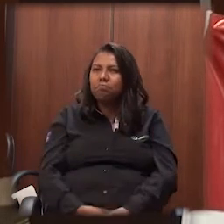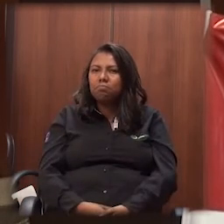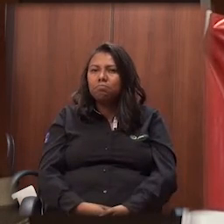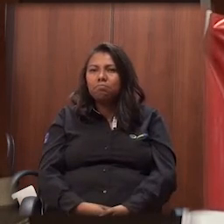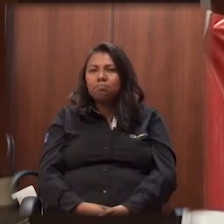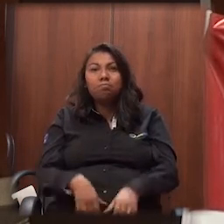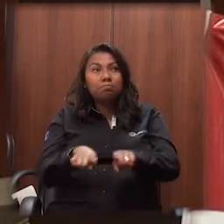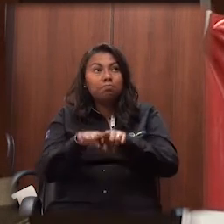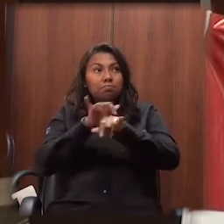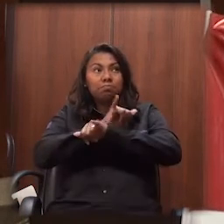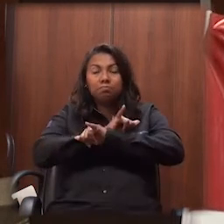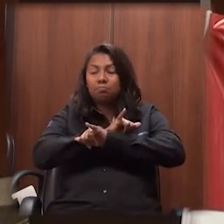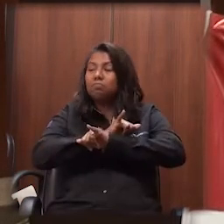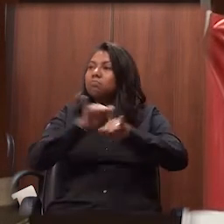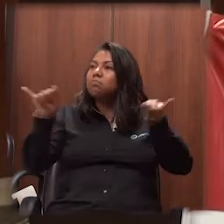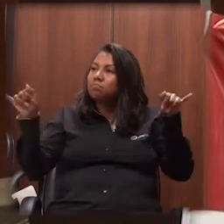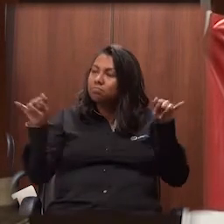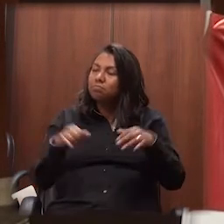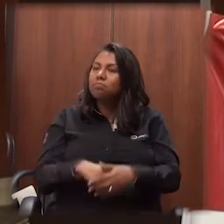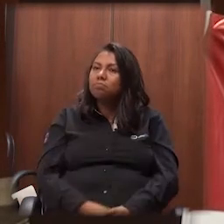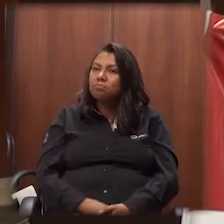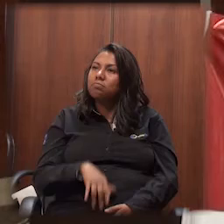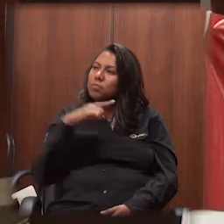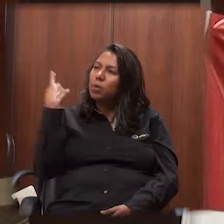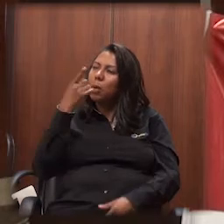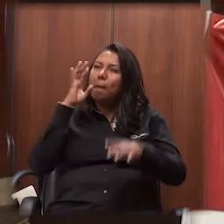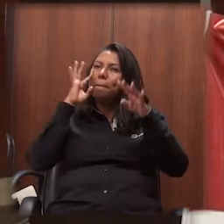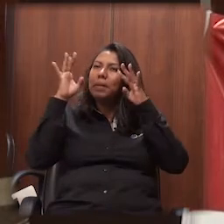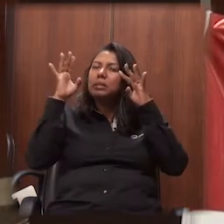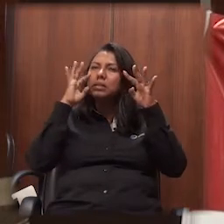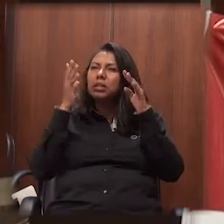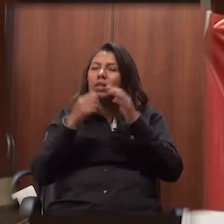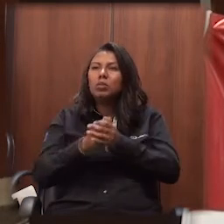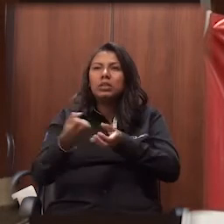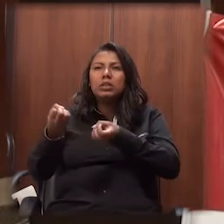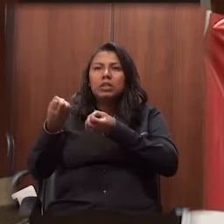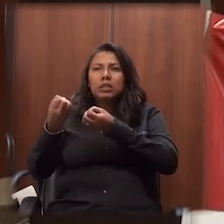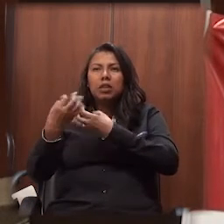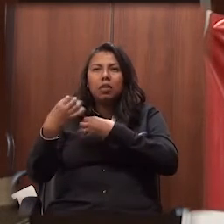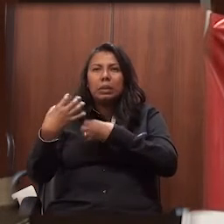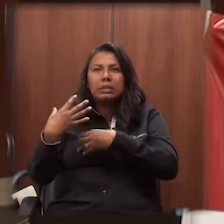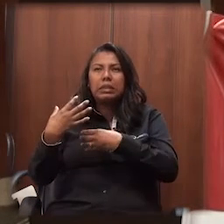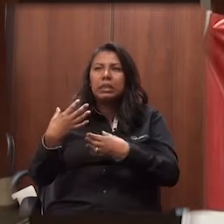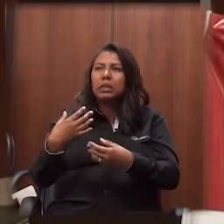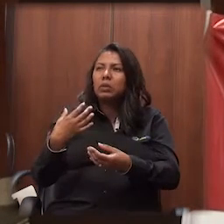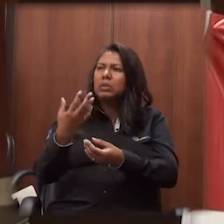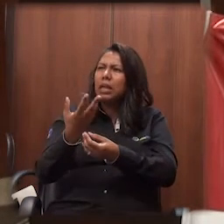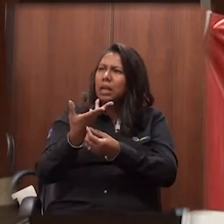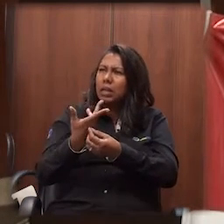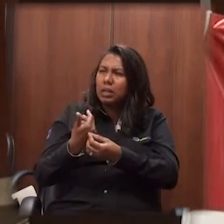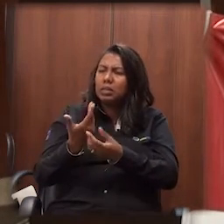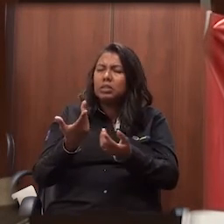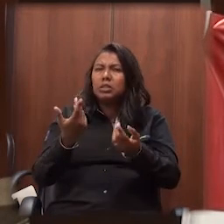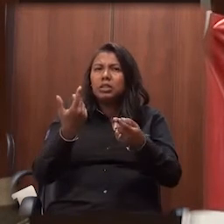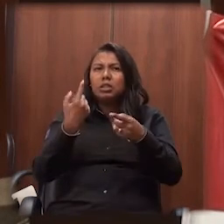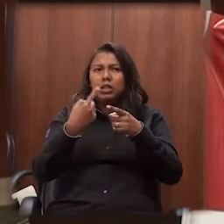vocês fazem. Quando nós pensamos em mapear o estado da arte, é justamente por considerar o que